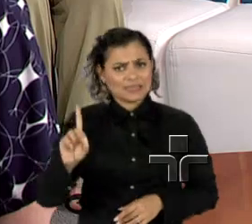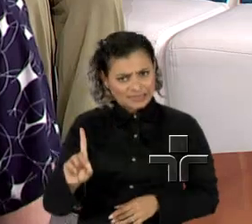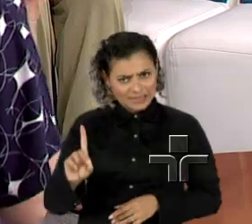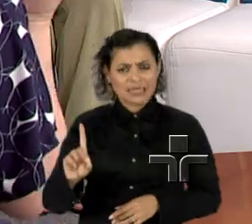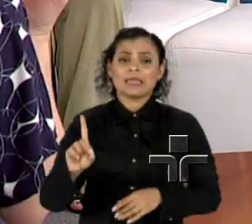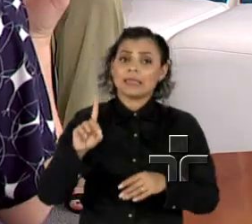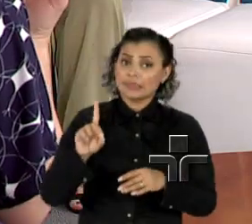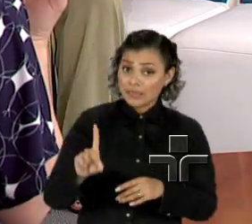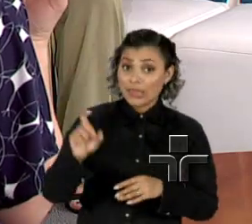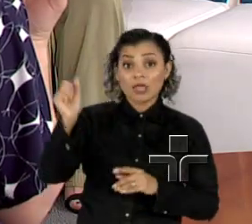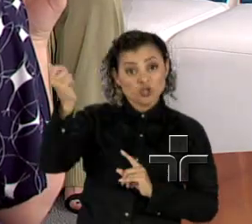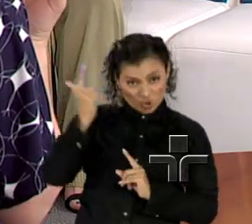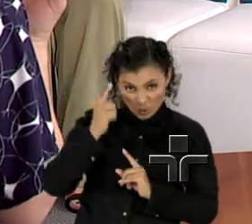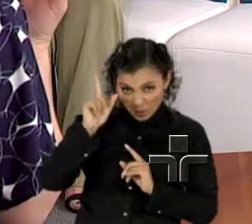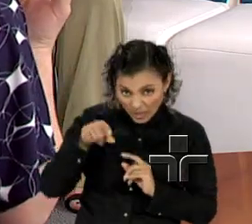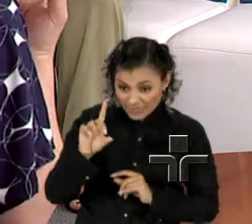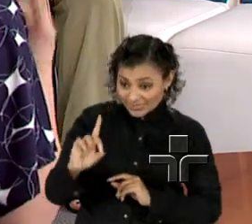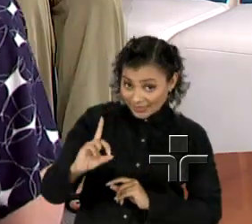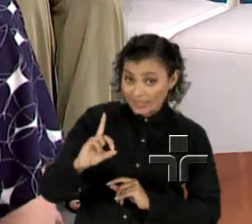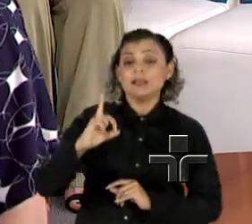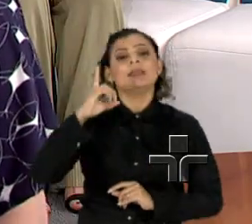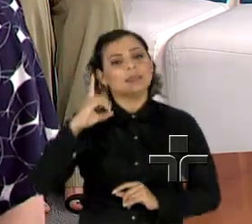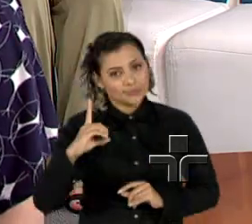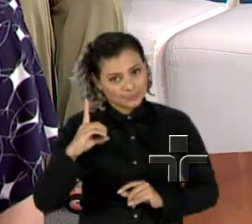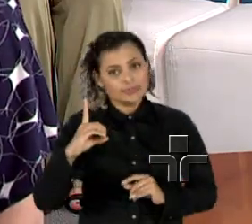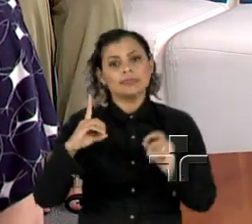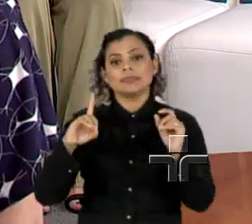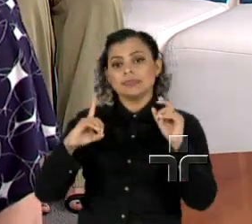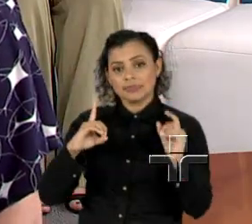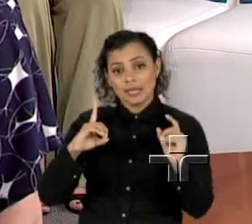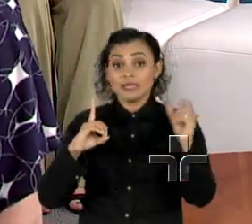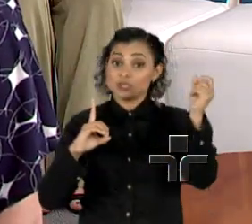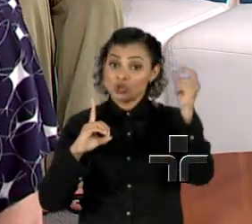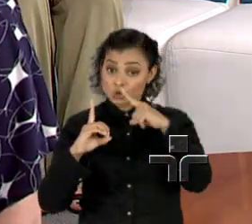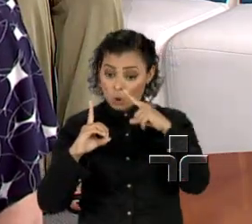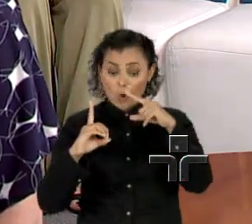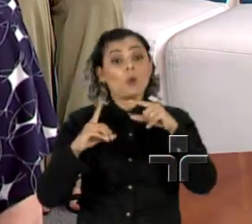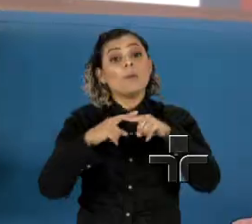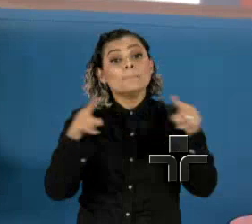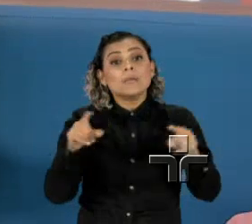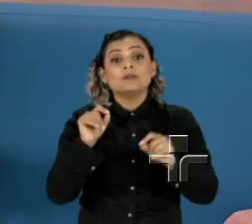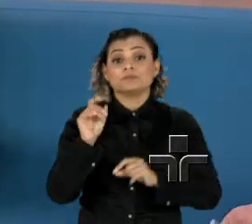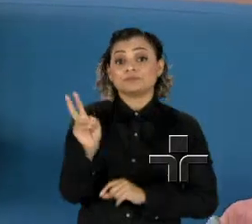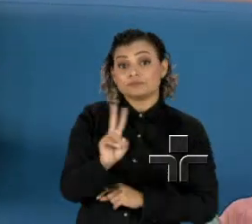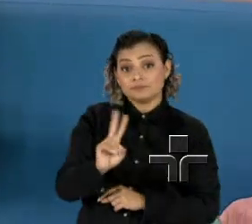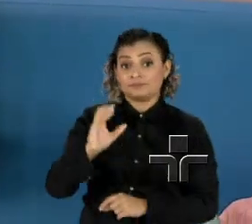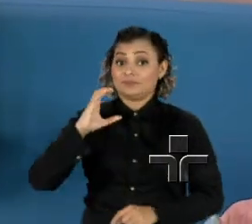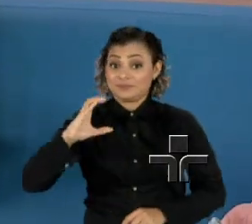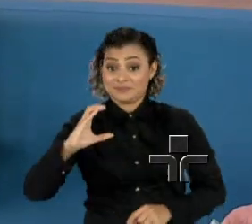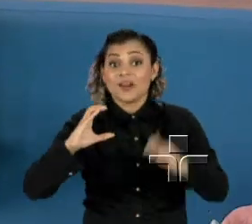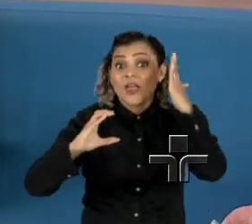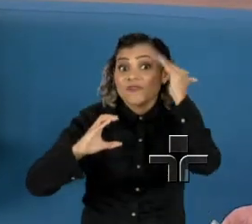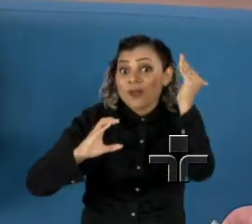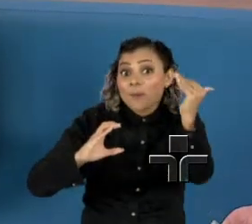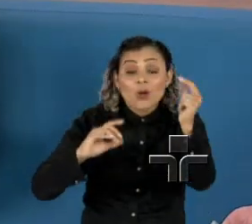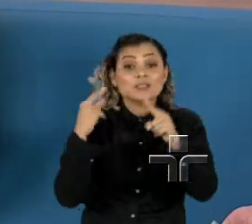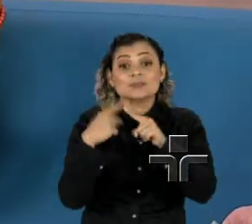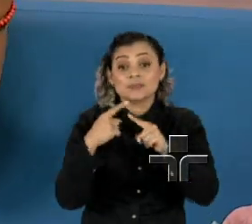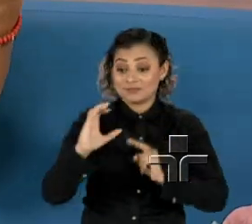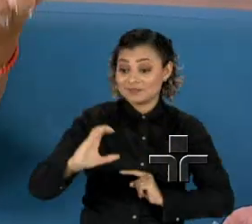vitamina D vem do sol, é isso? A vitamina D vem do sol. A vitamina C, ela é bem conhecida porque aquela vitamina